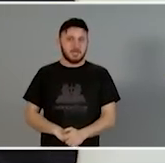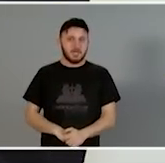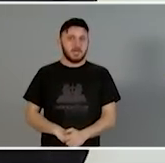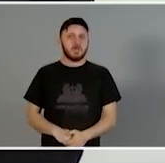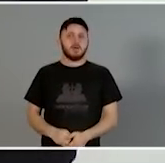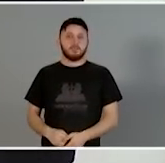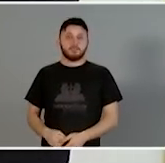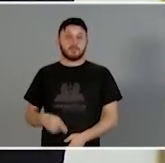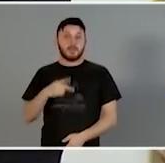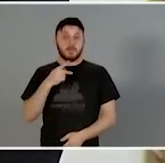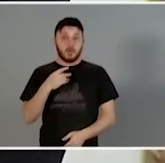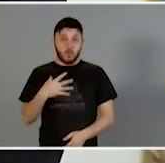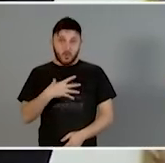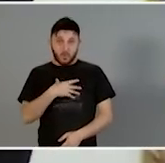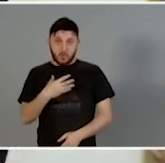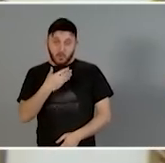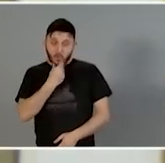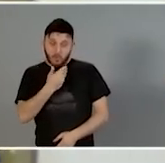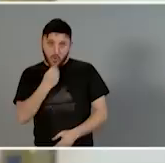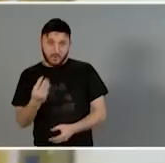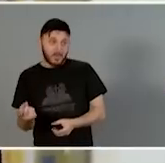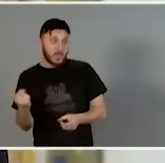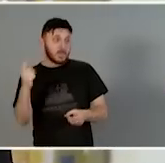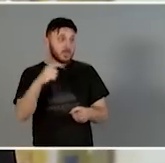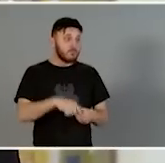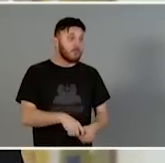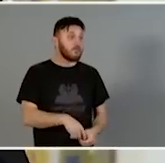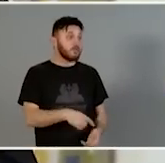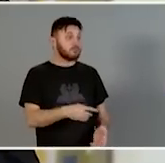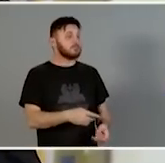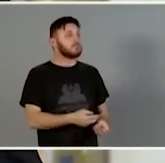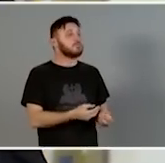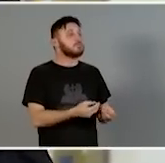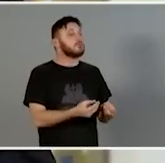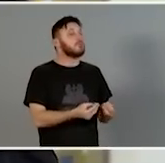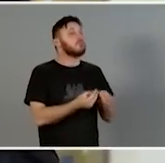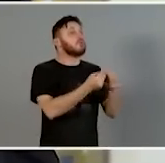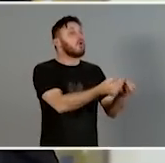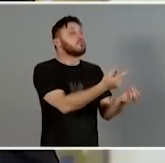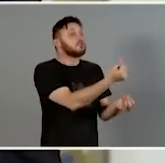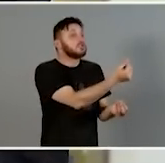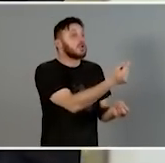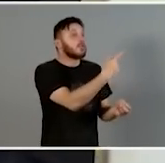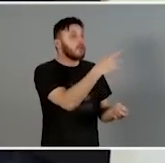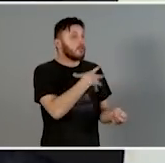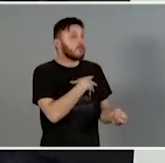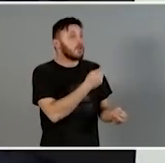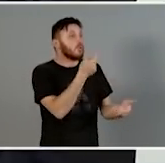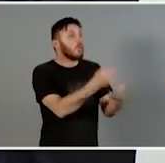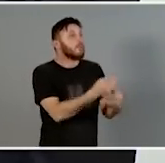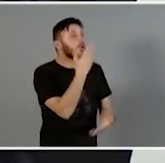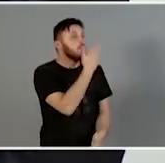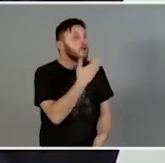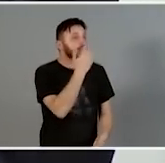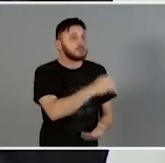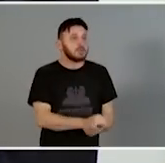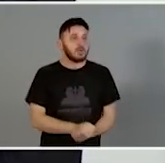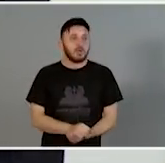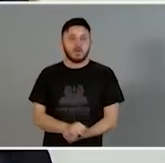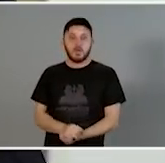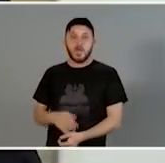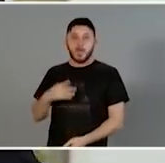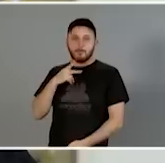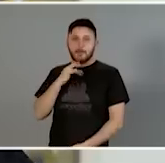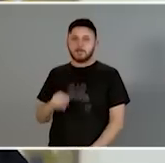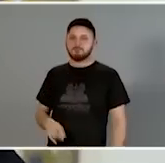Devolveu o dinheiro para meu pai, só que meu pai chegou em casa e me bateu muito de noite. E eu fui para a escola no outro dia, a professora Carminha,